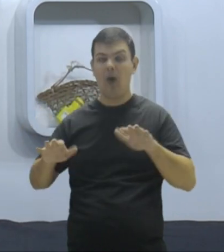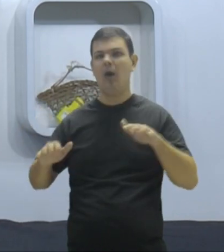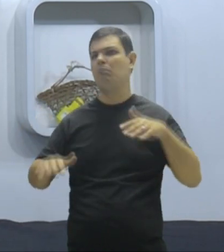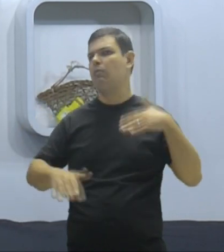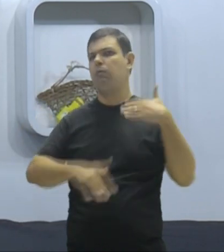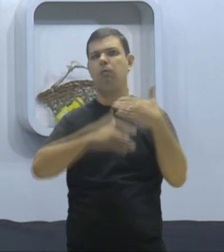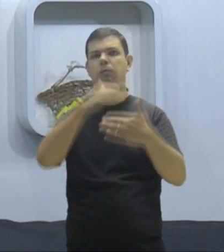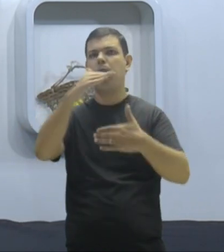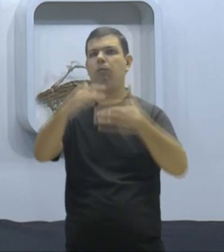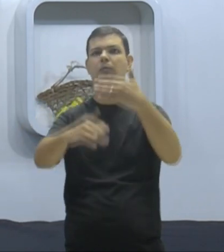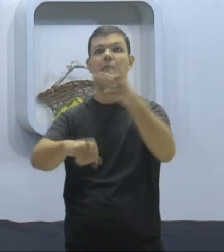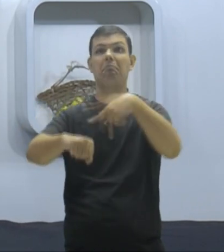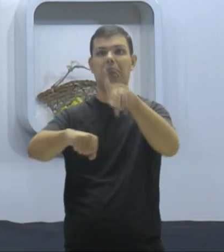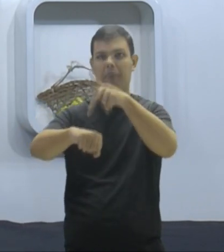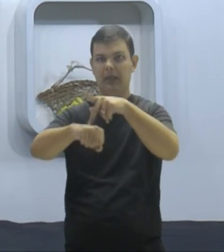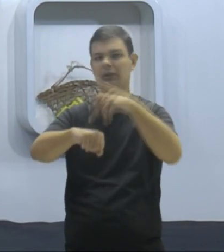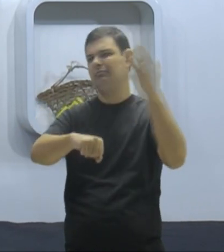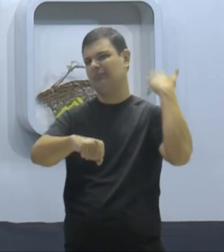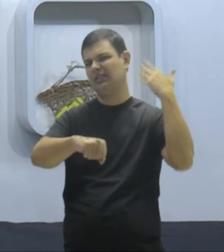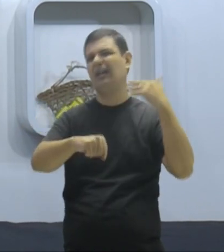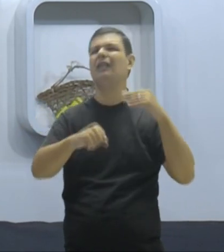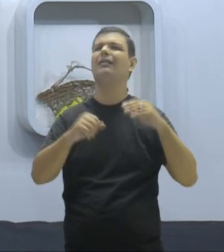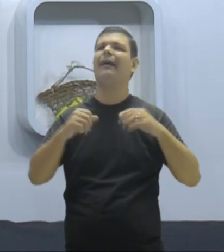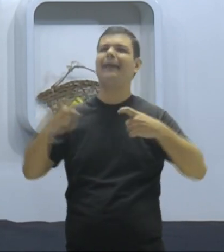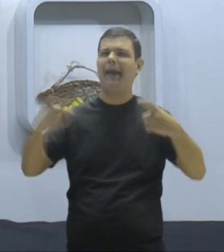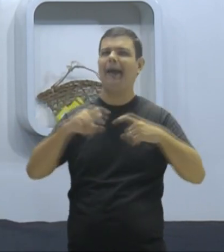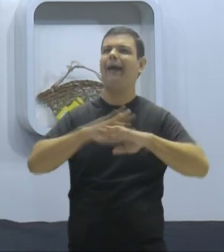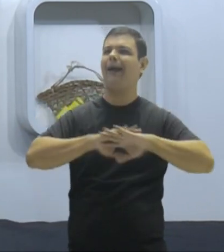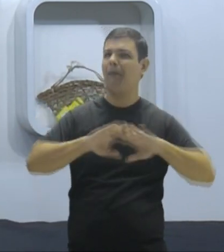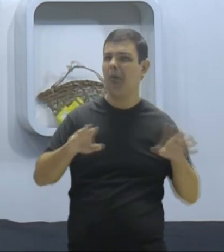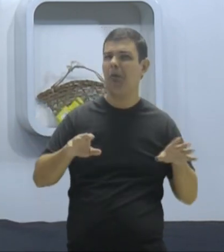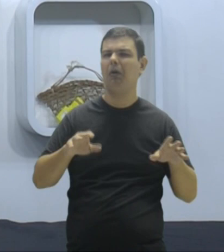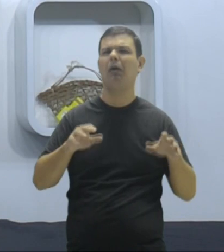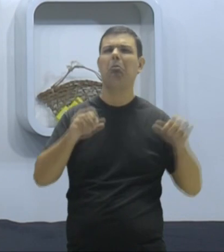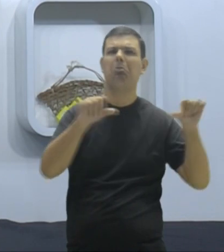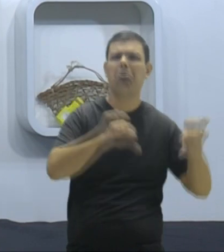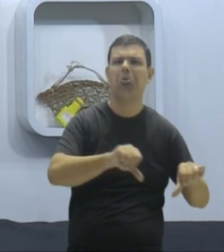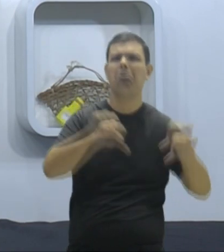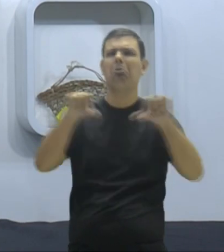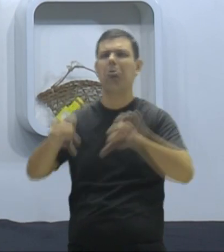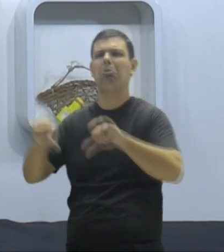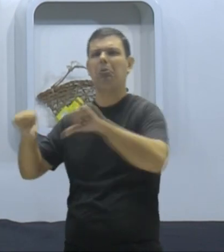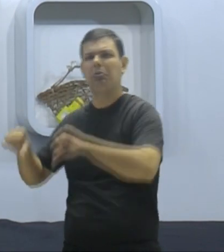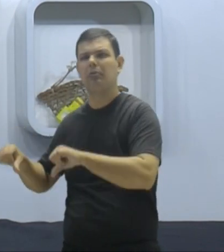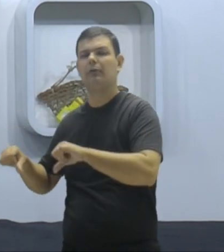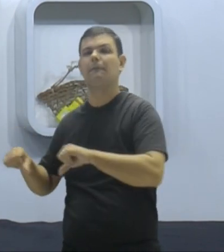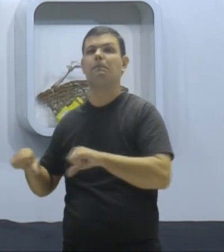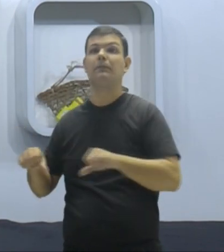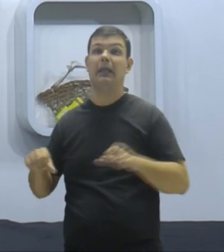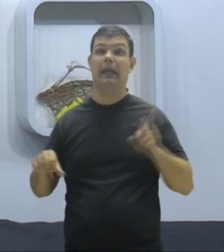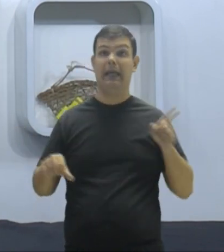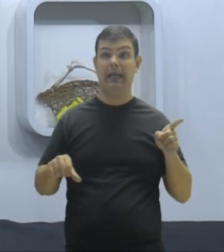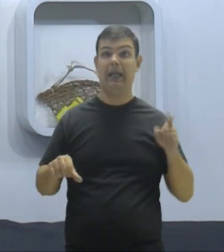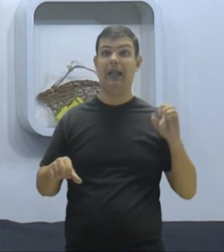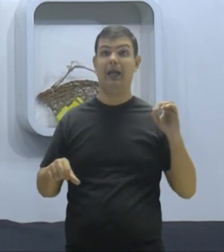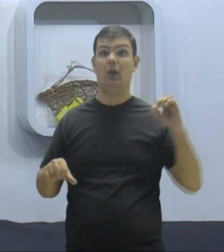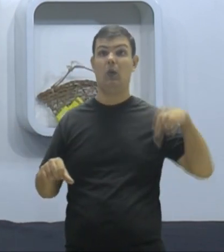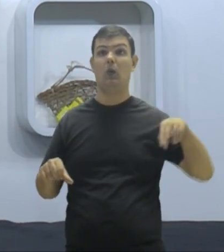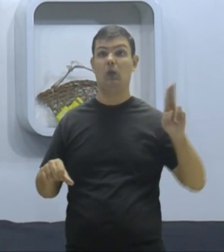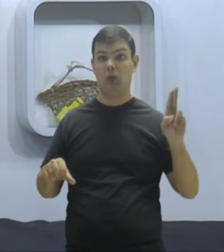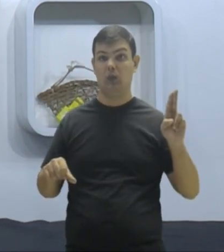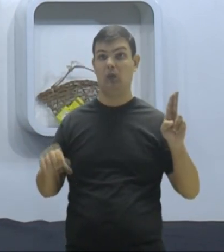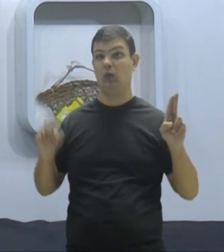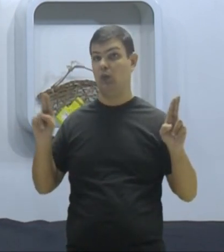que ficaram destruídos com a guerra e colaborar financeiramente, colaborar culturalmente,